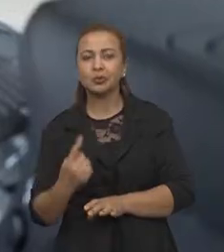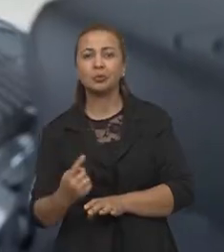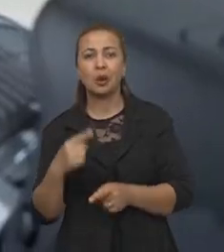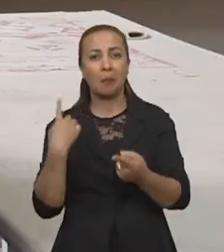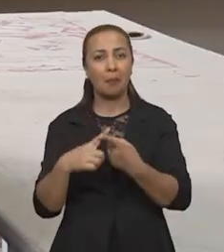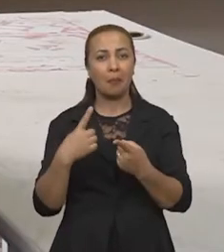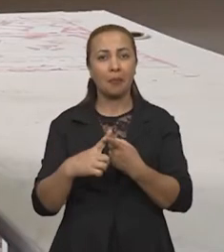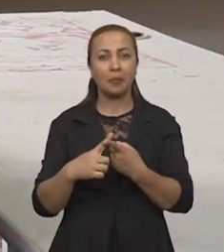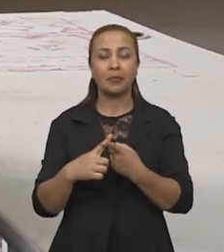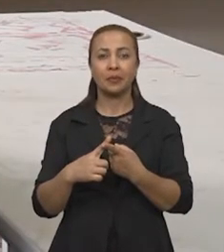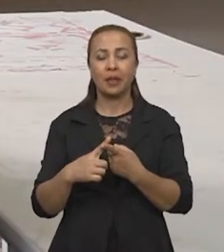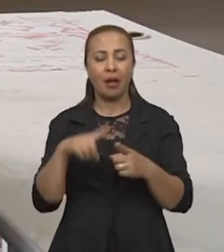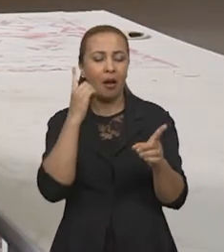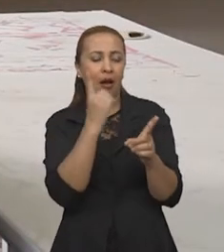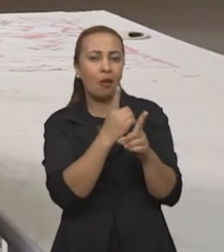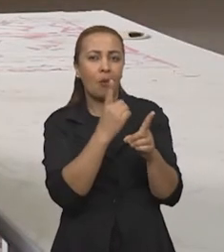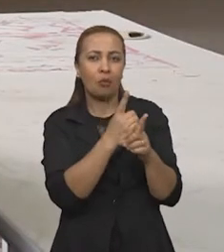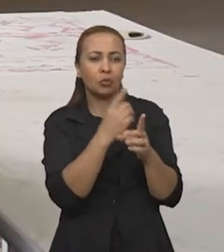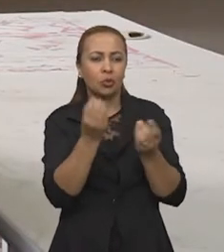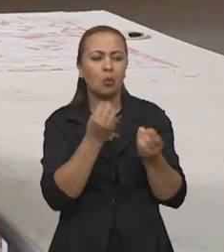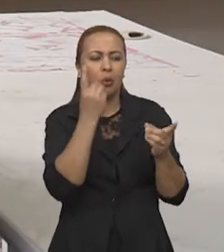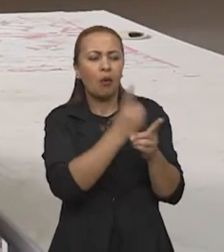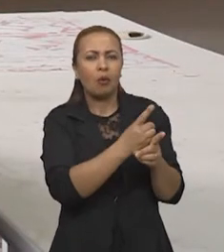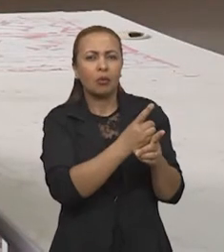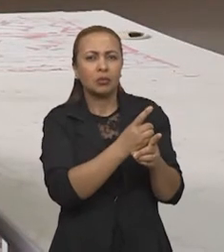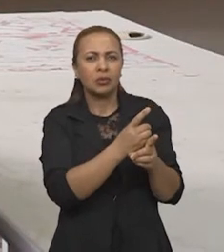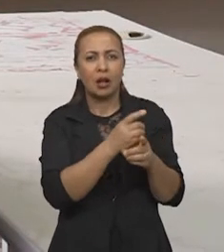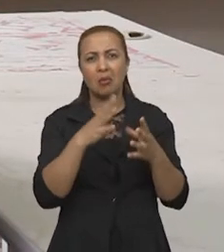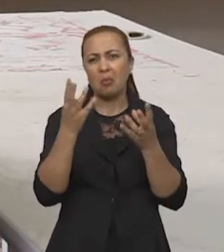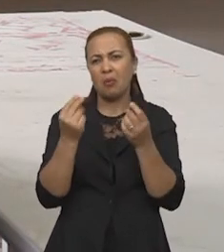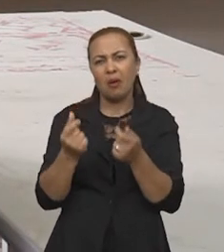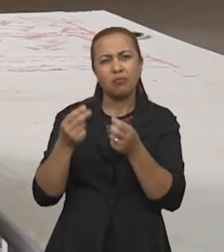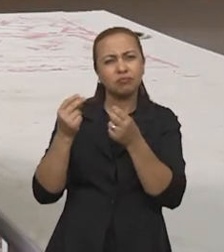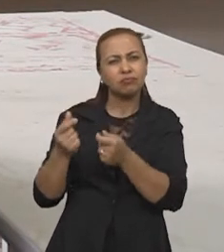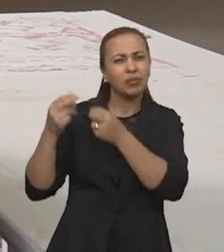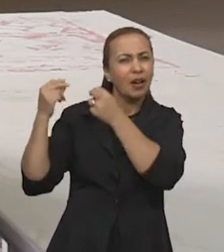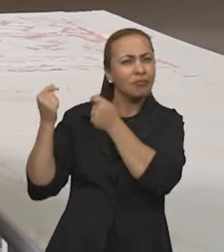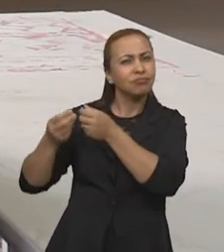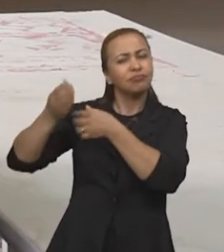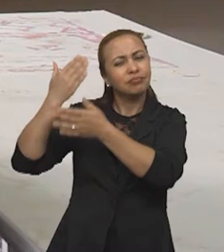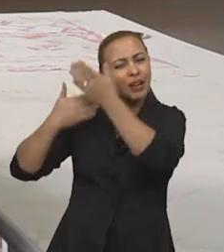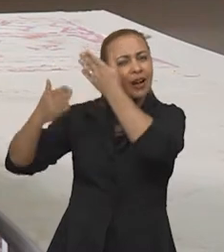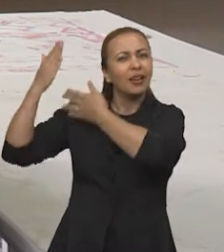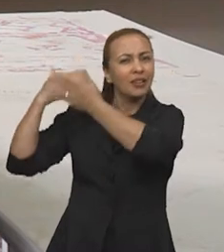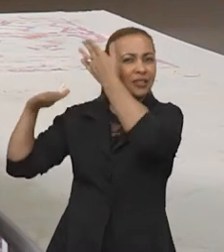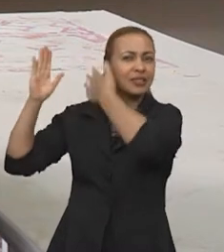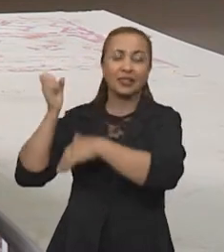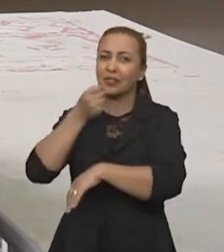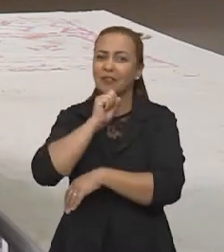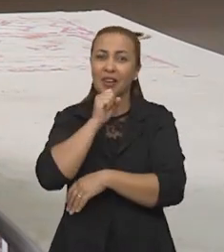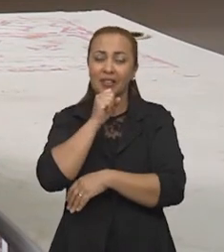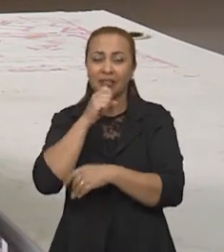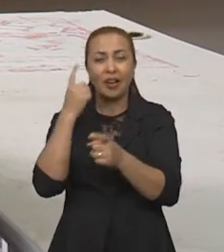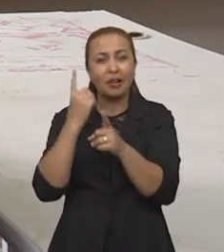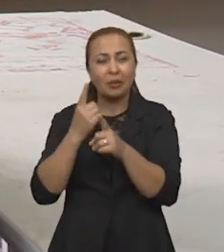delas, principalmente por conta da condição que elas se encontram, né? Como são achados de muitos anos, muitas delas se